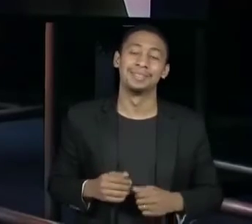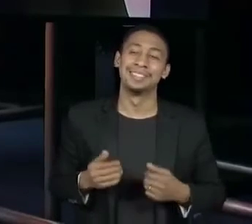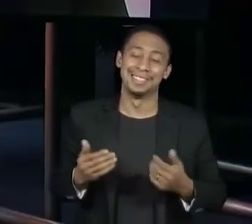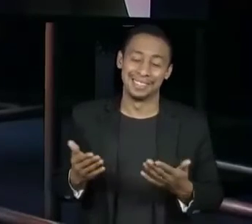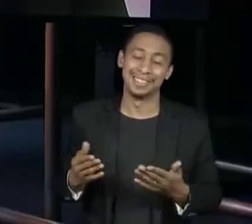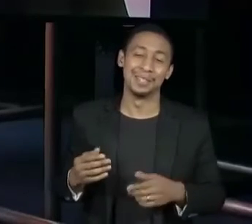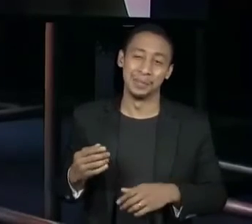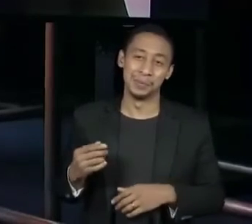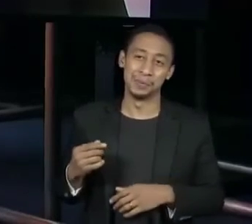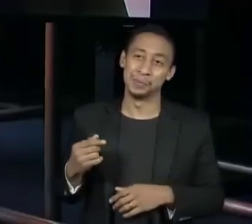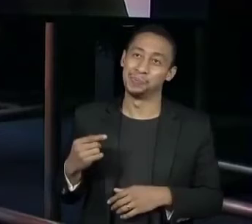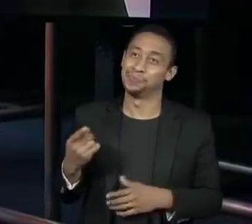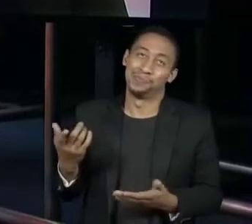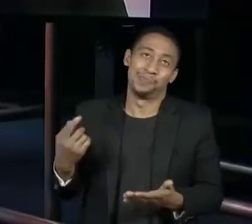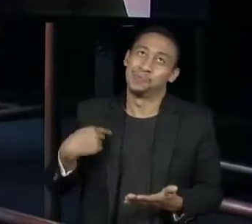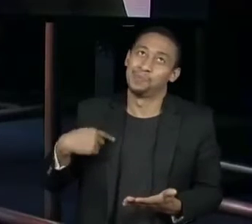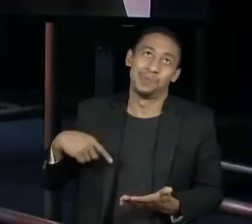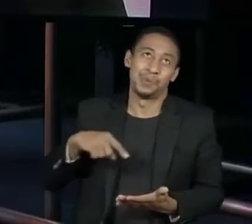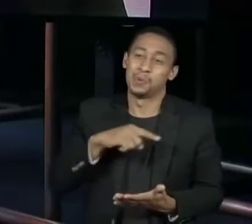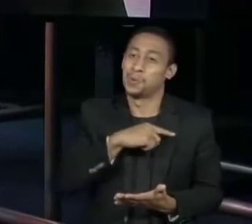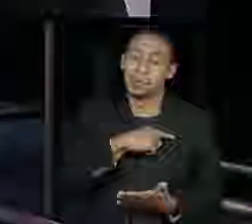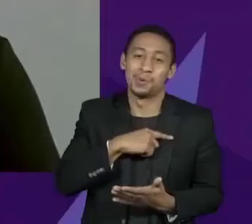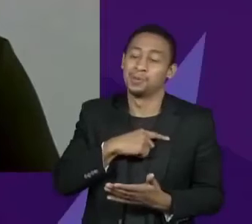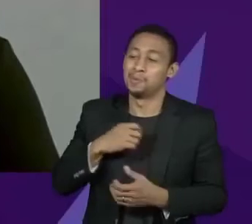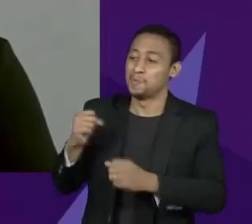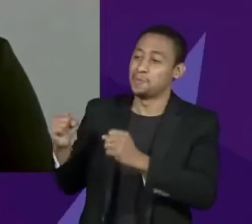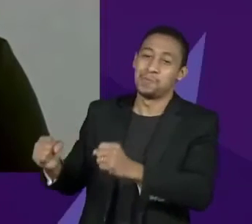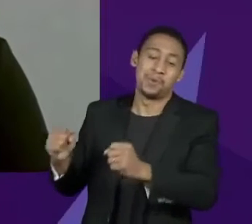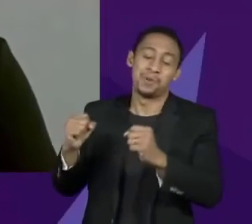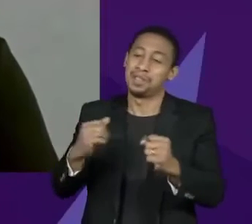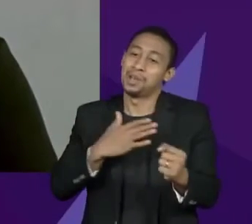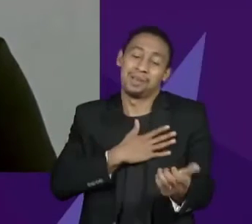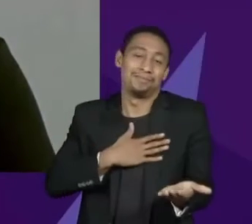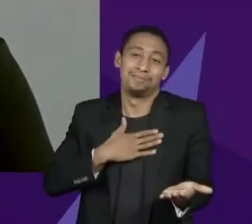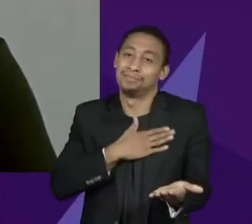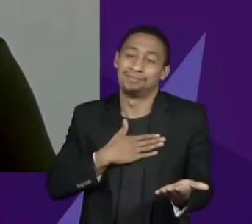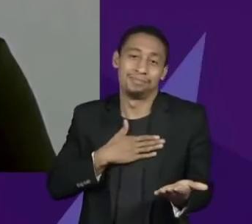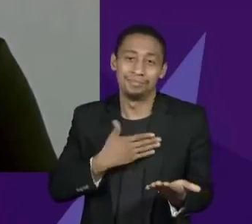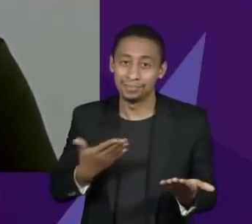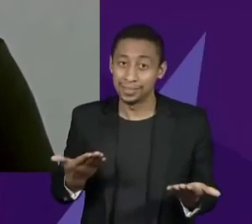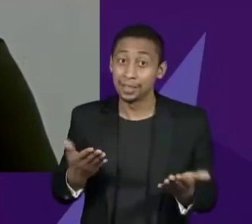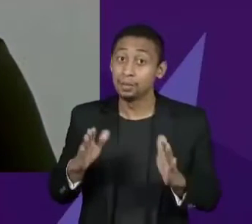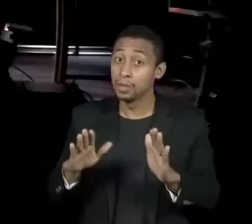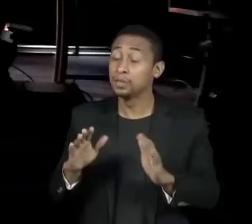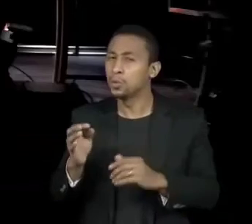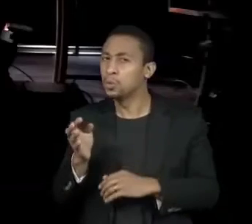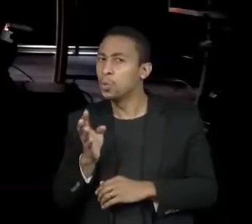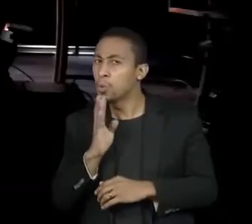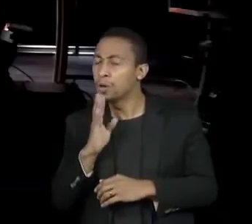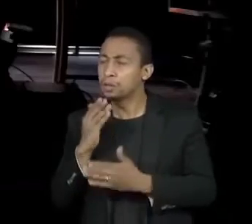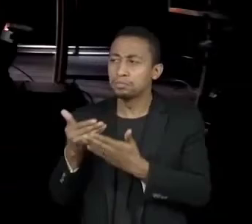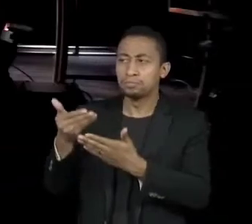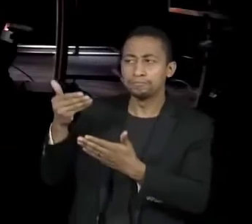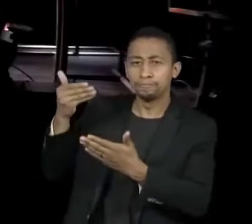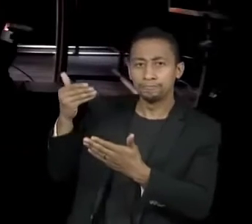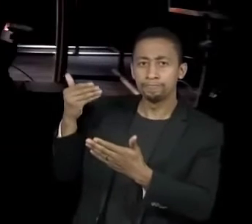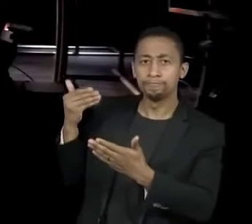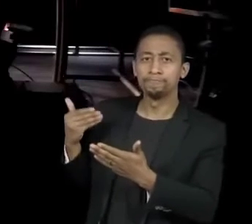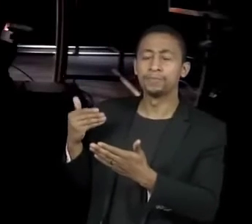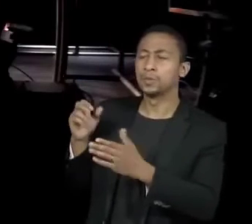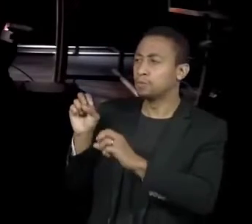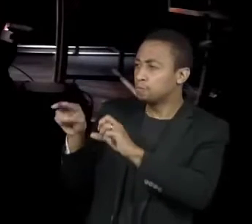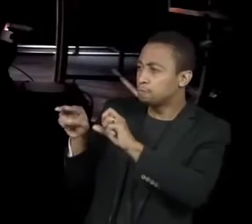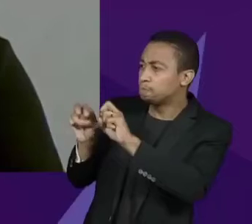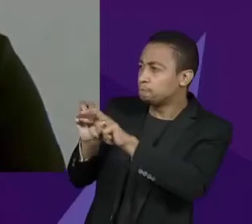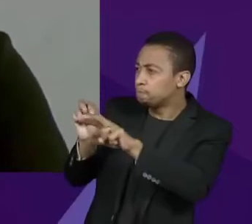Todos, acho que todos gostam muito de poder, mas o que eu acho, dos que eu conheci, pela forma como